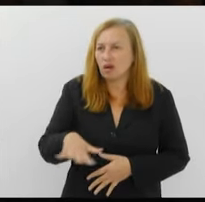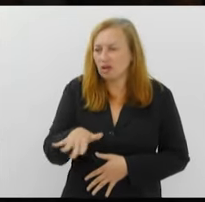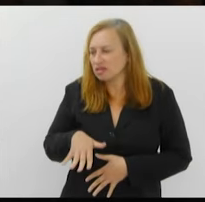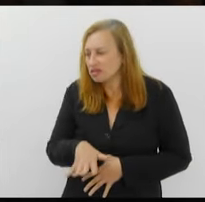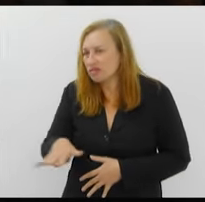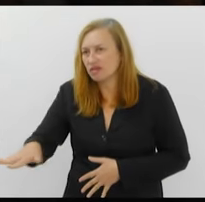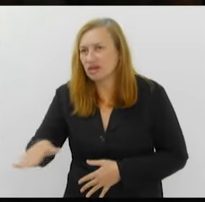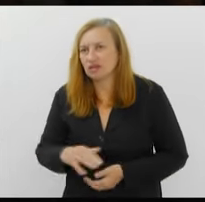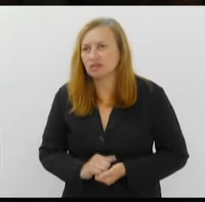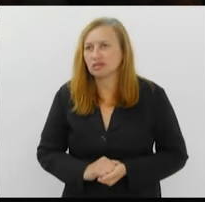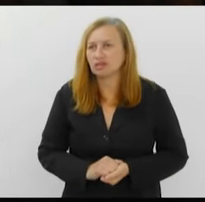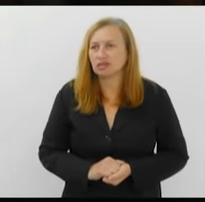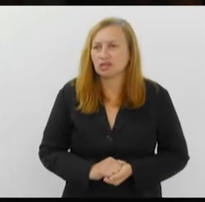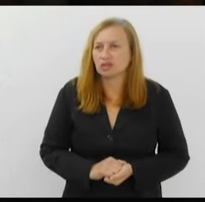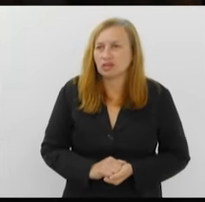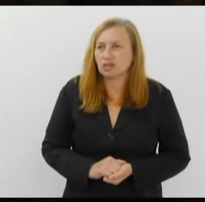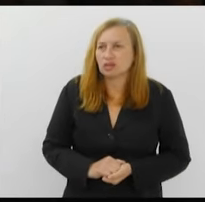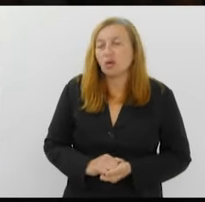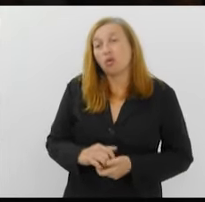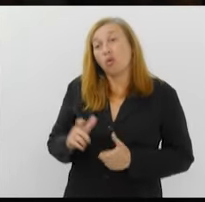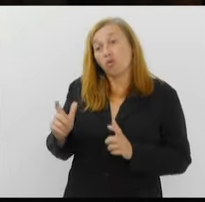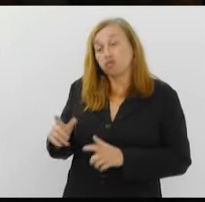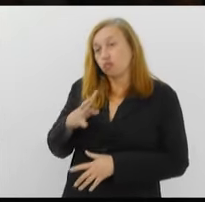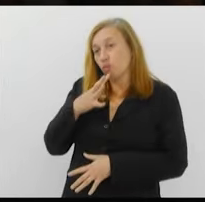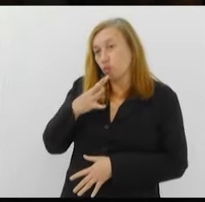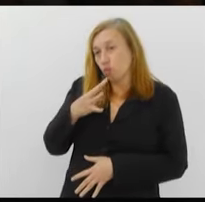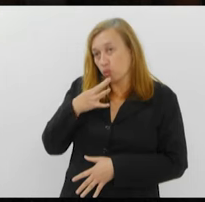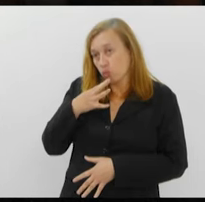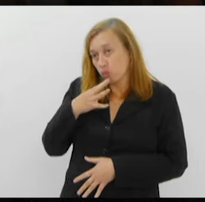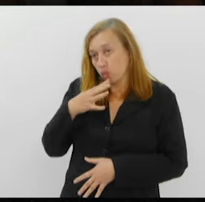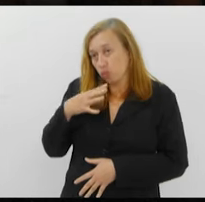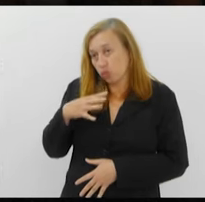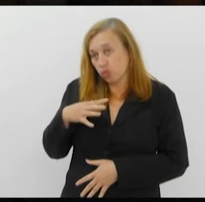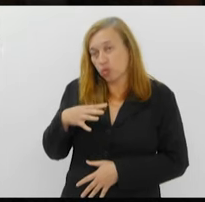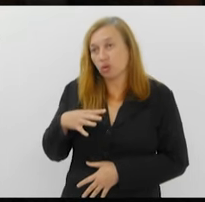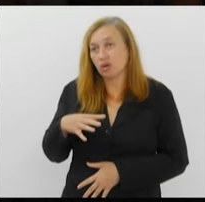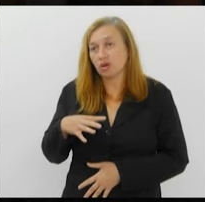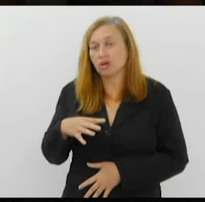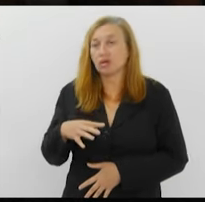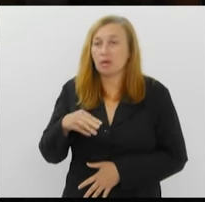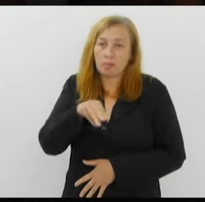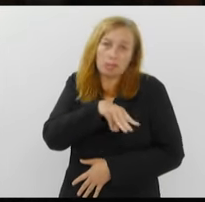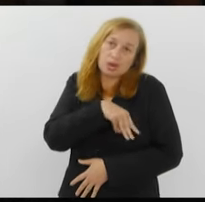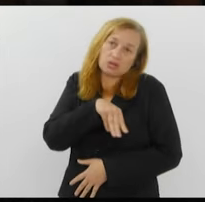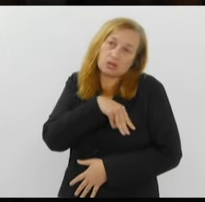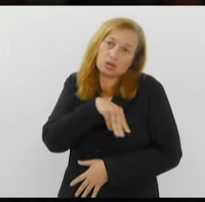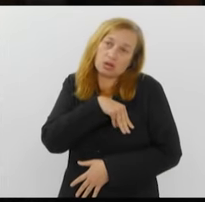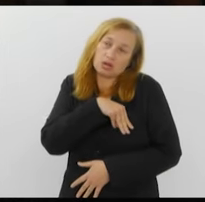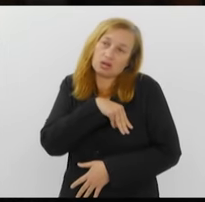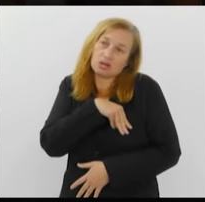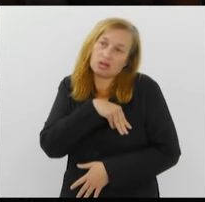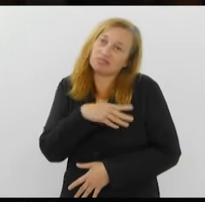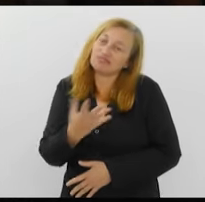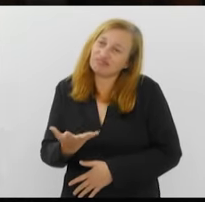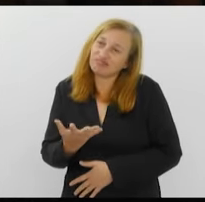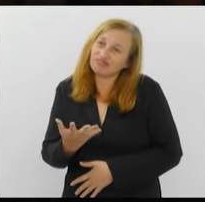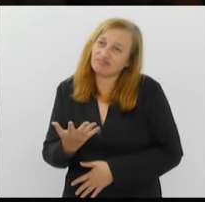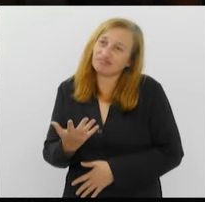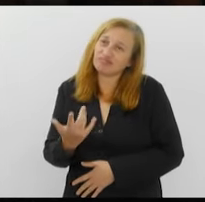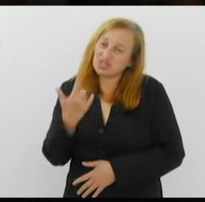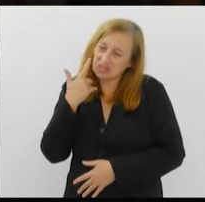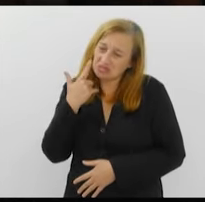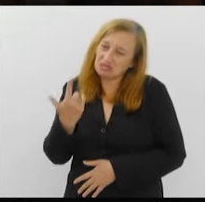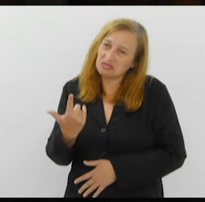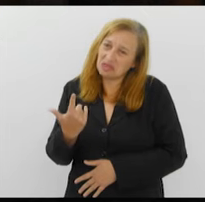comunidade, que é onde eu conheço na minha região todo o setor de Madureira, e conviver com a